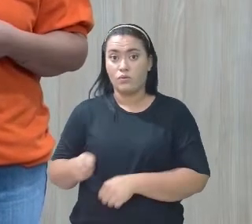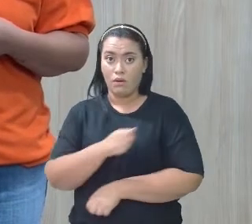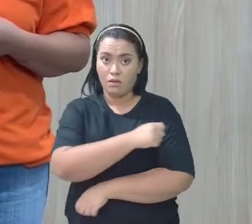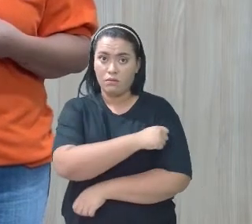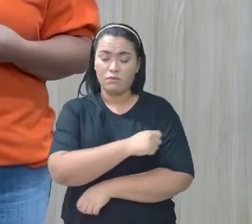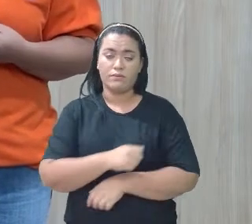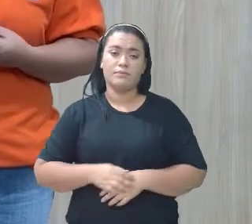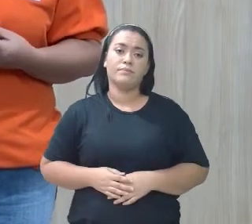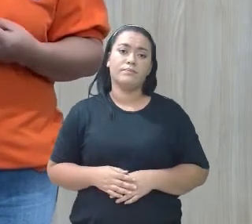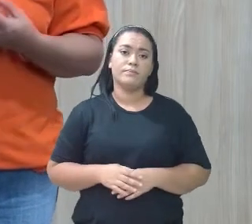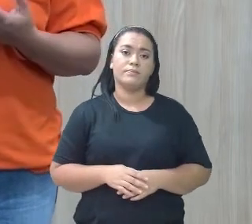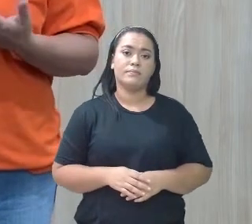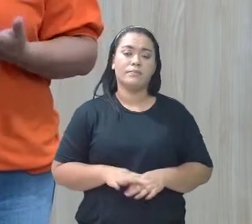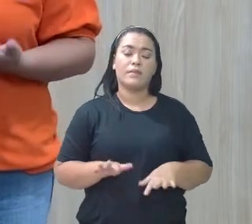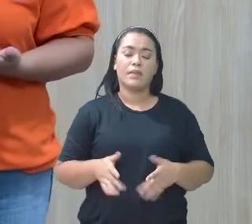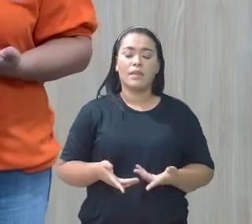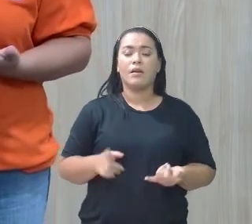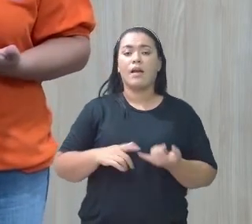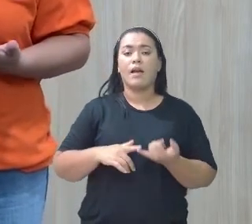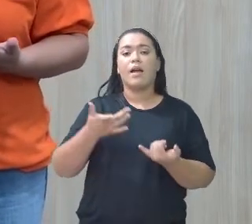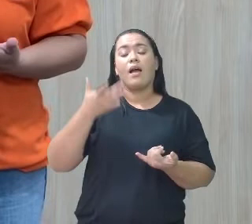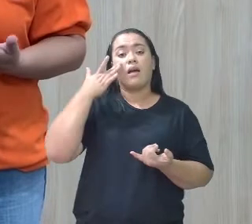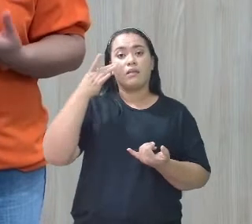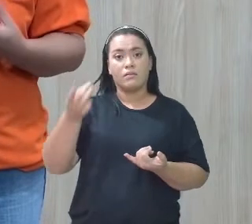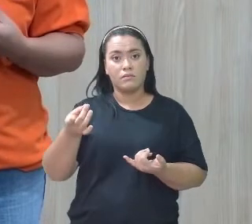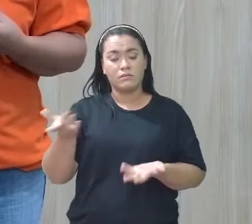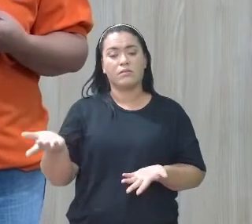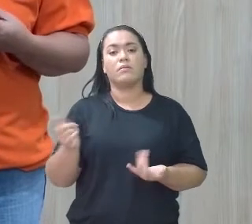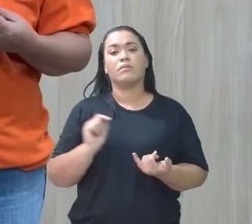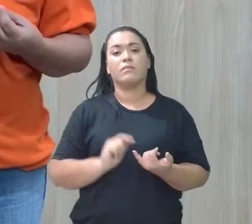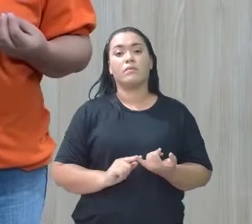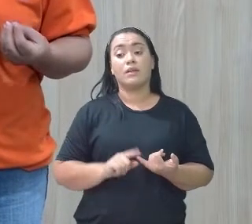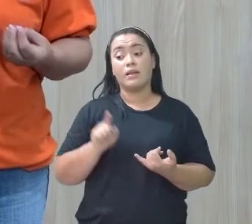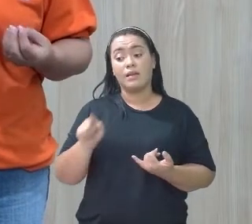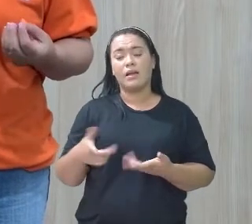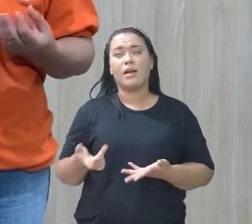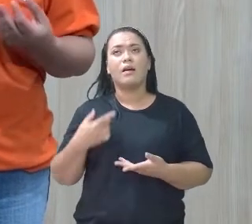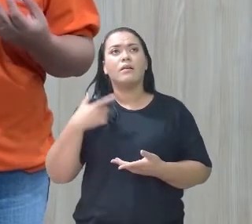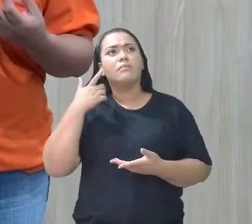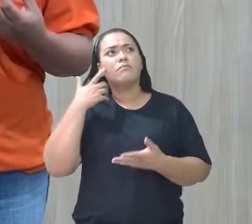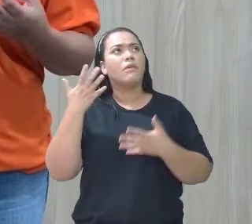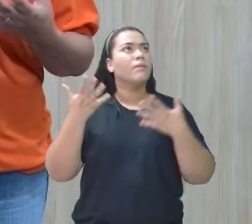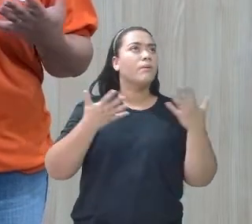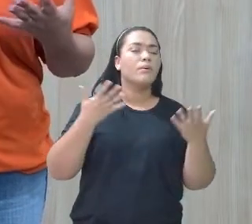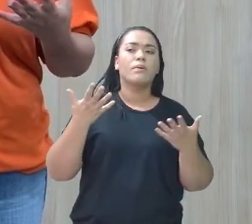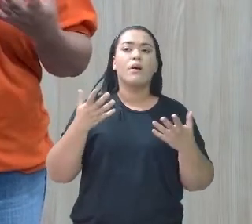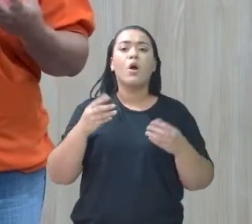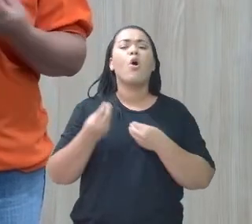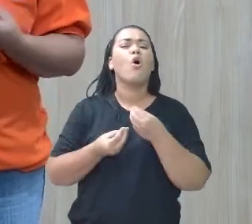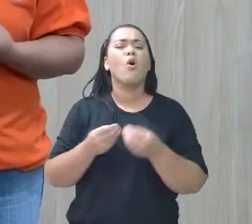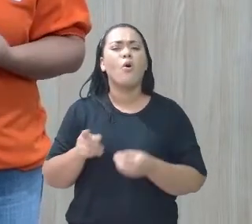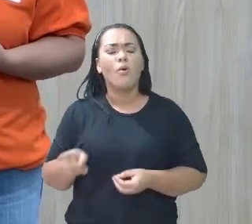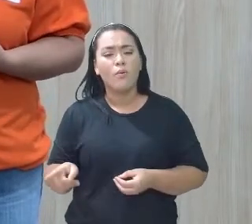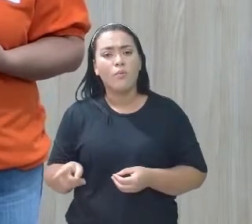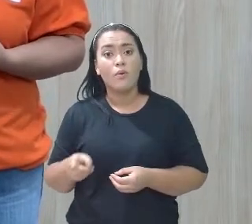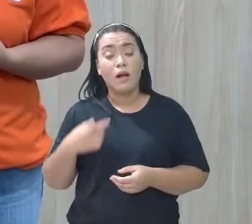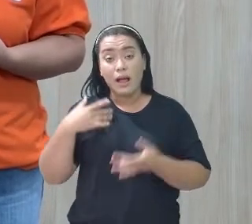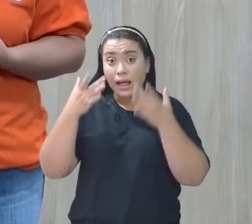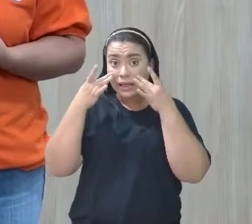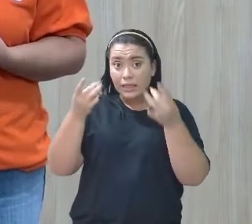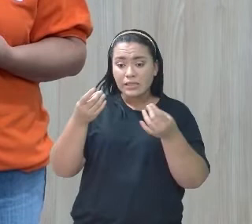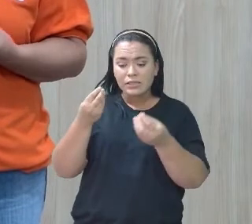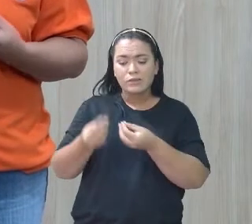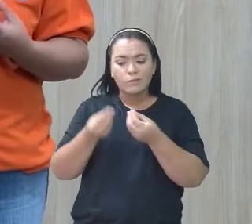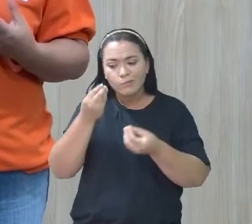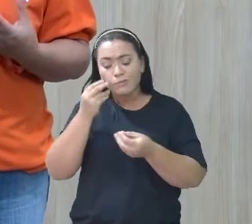Então, trabalhar a atenção. Esse estudante, se ele é disperso, como é que ele vai buscar essa